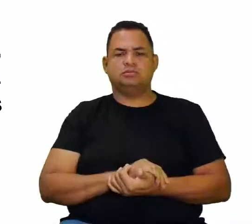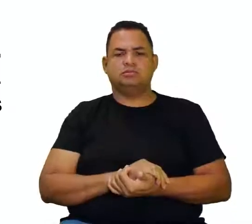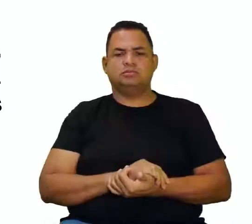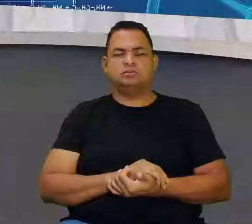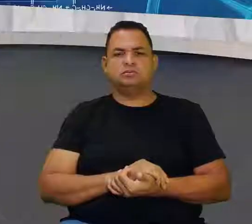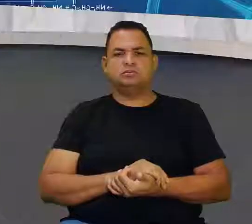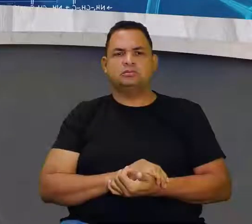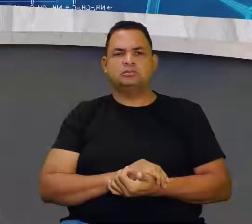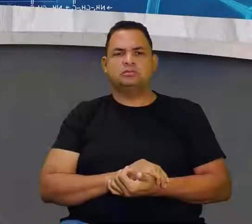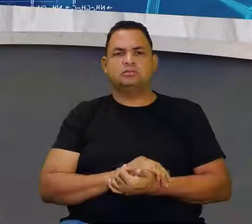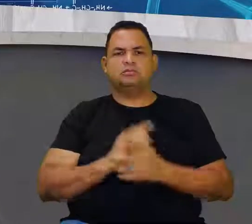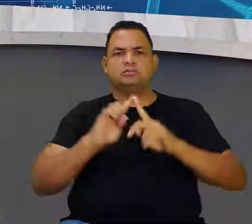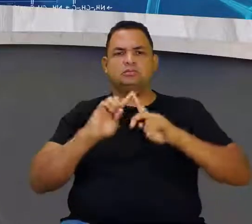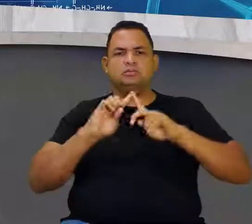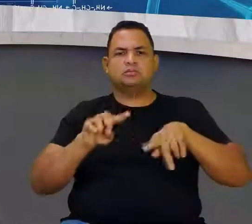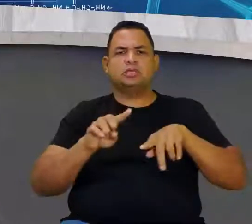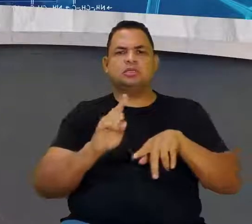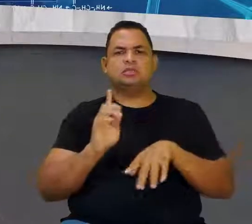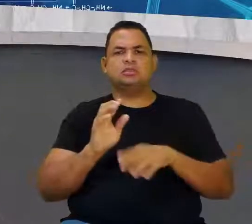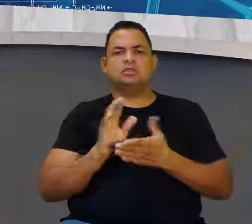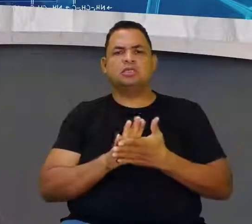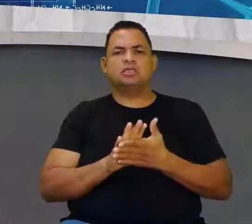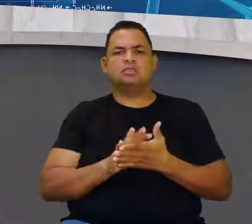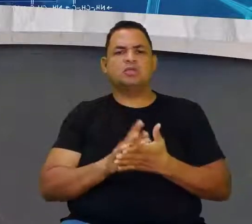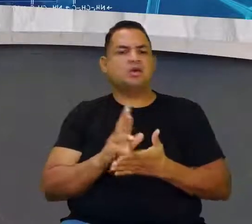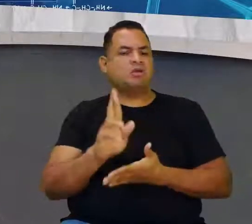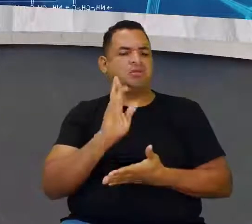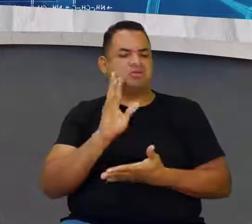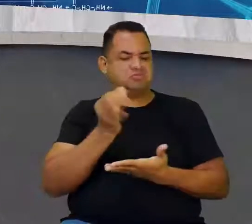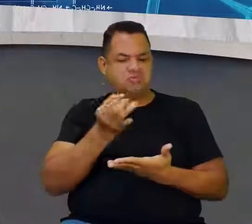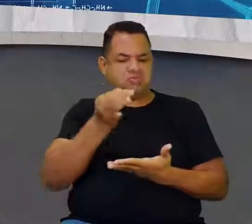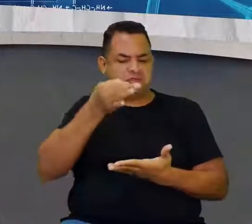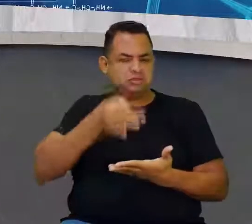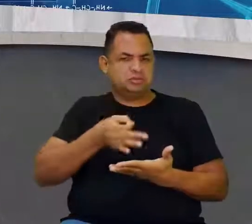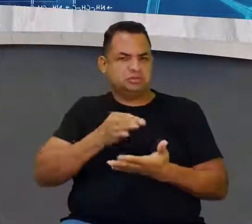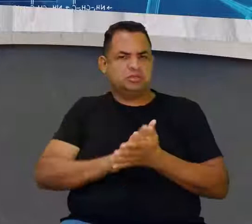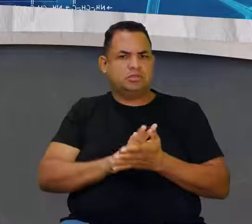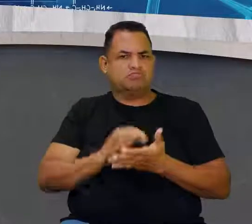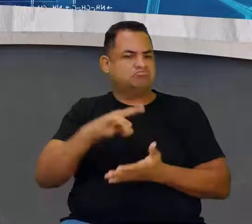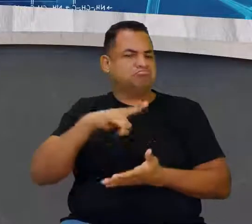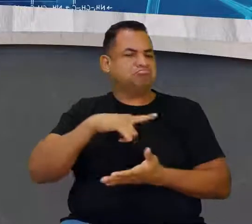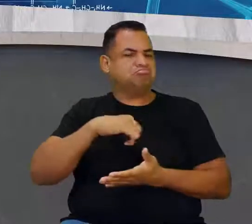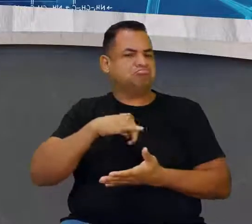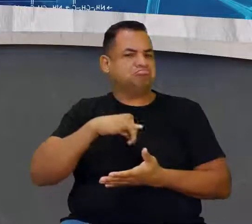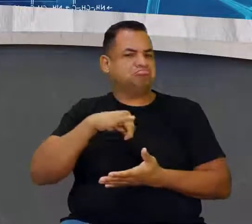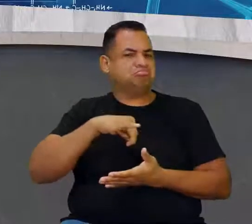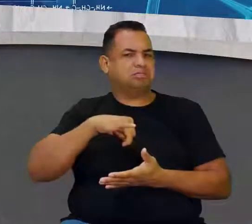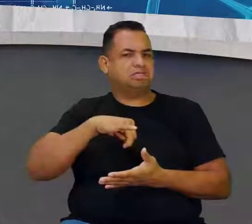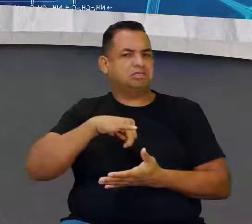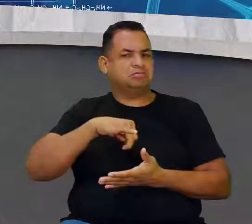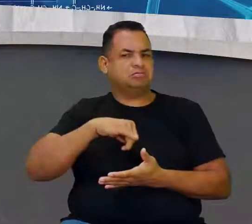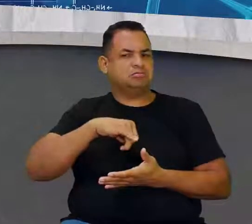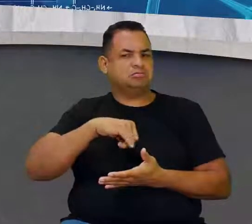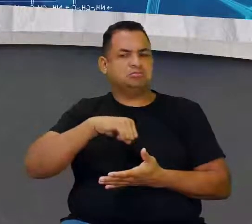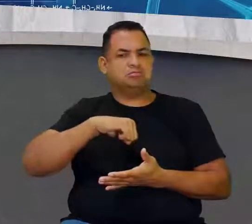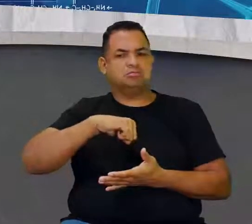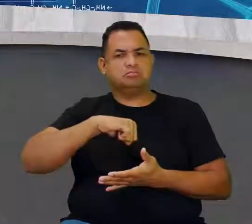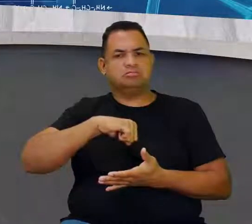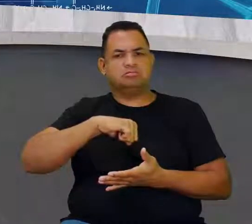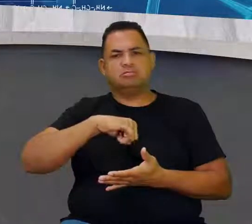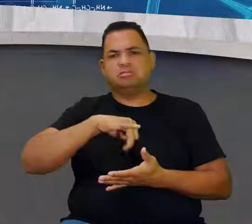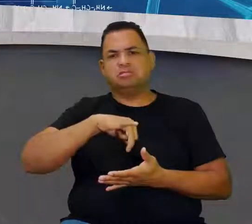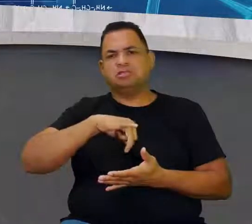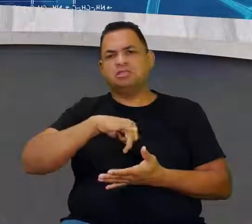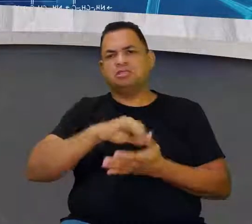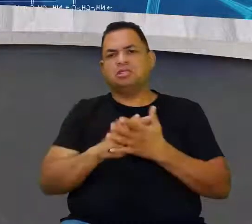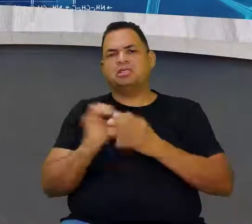professora, mas eu quero só o gabarito. O gabarito tem aí na internet disponível para vocês. A questão